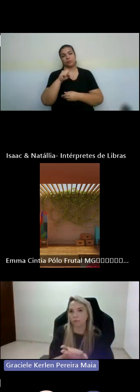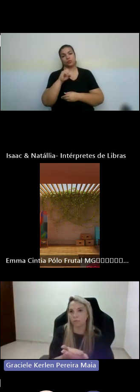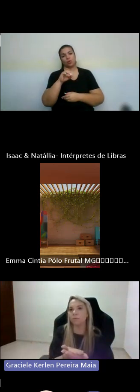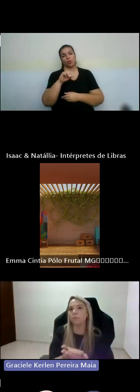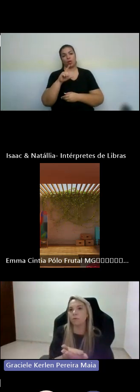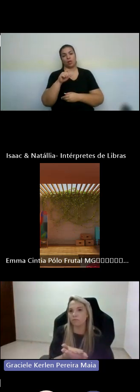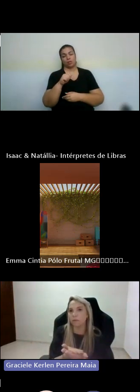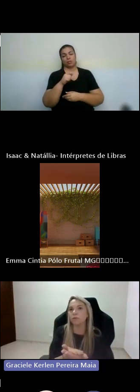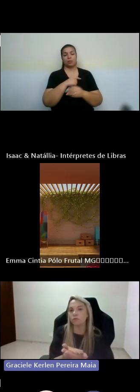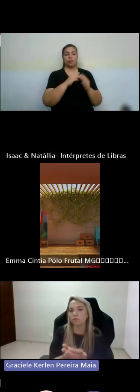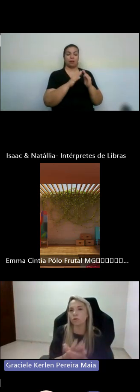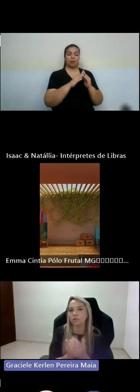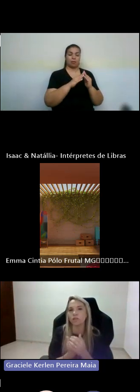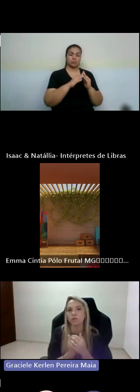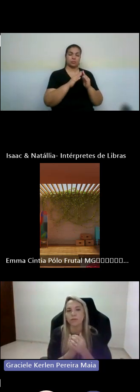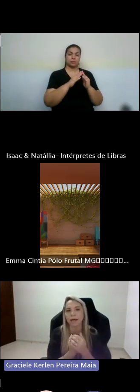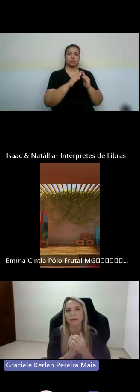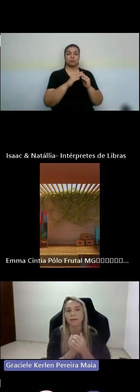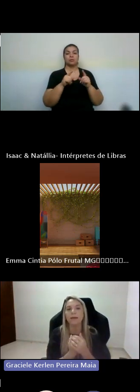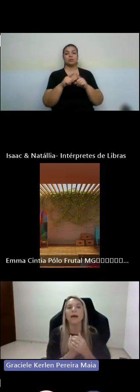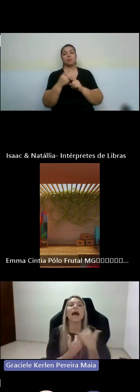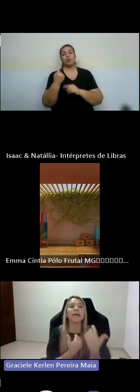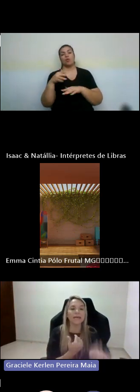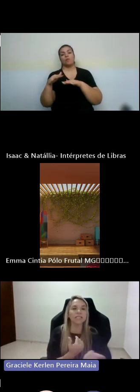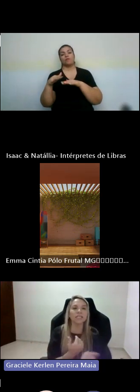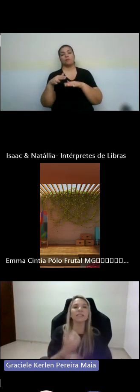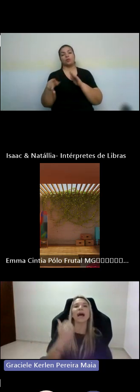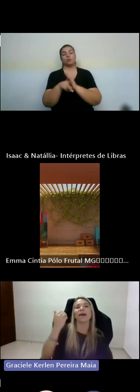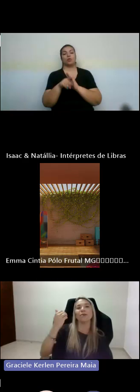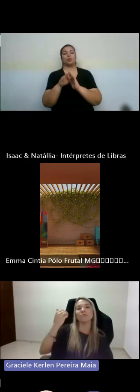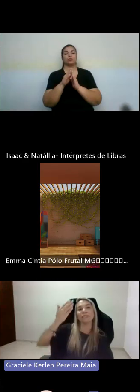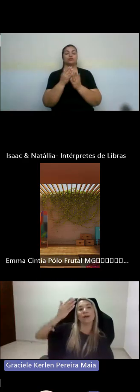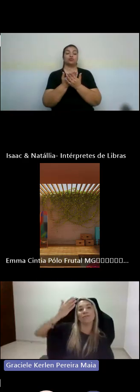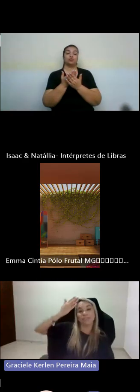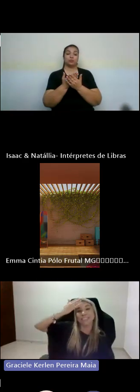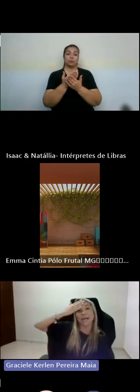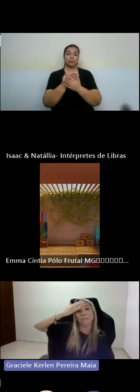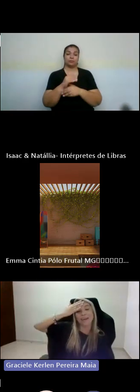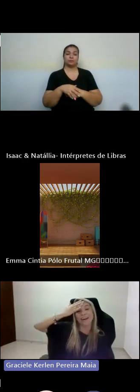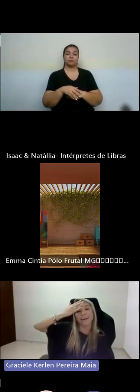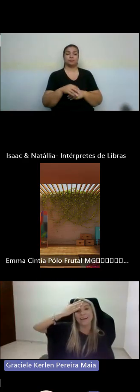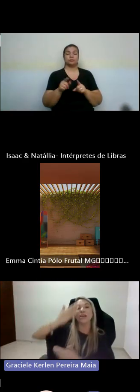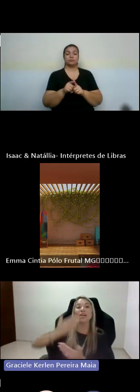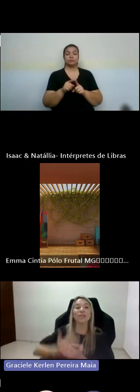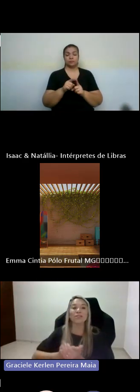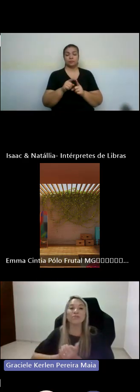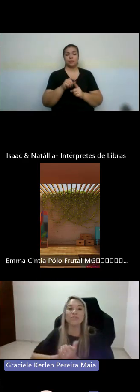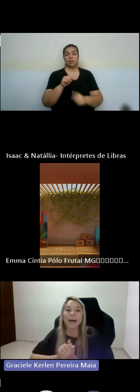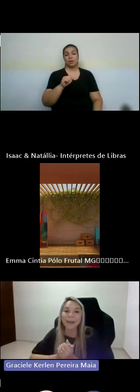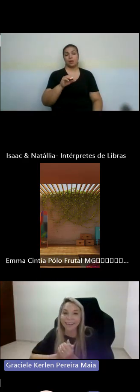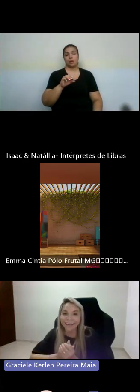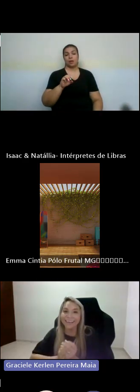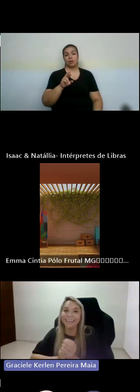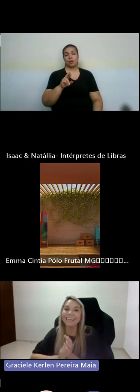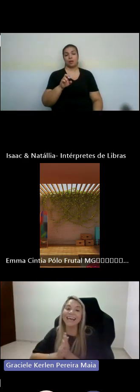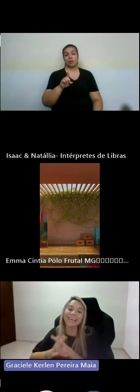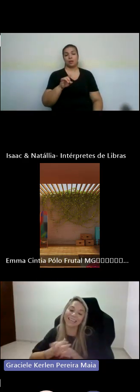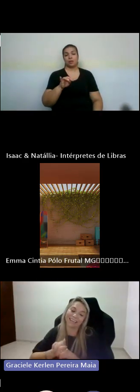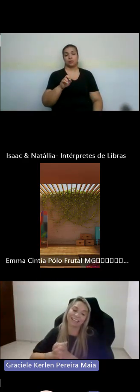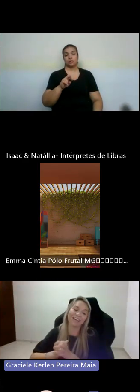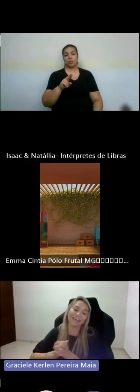e tenho um movimento só de estudar. Acreditar é o sinal de saber e